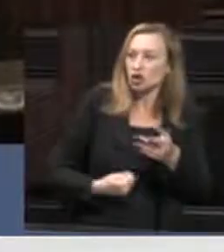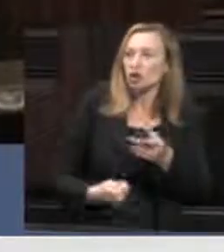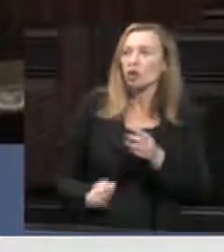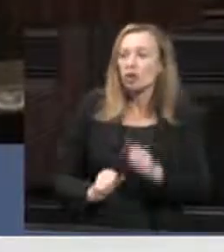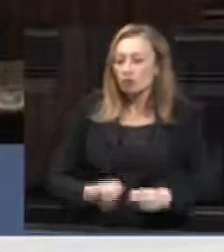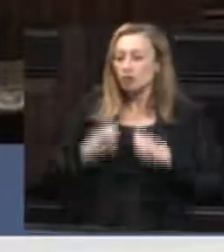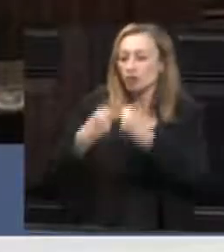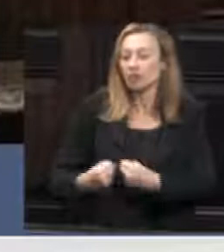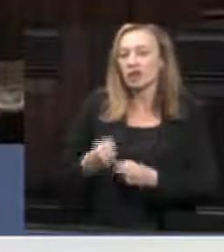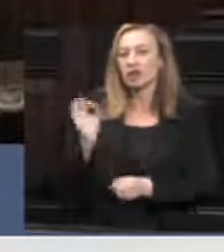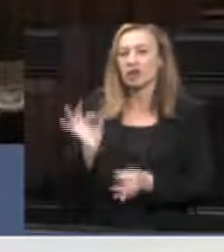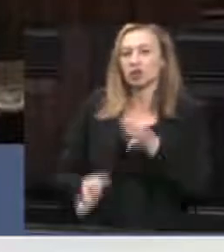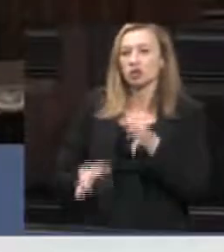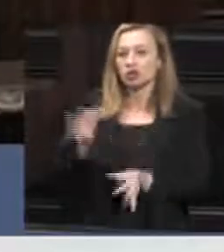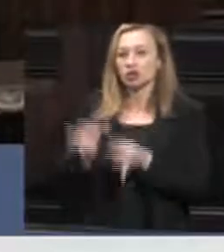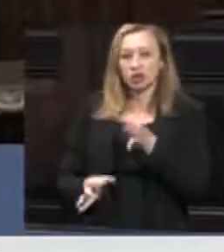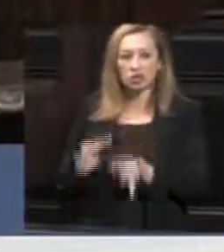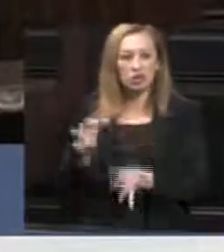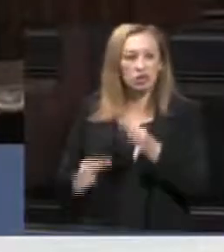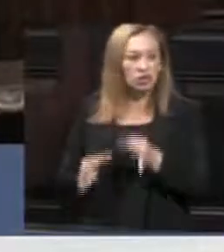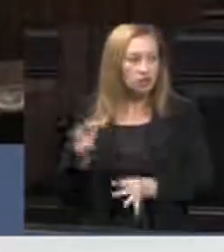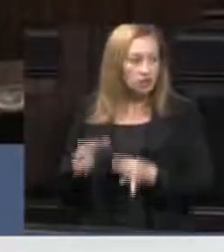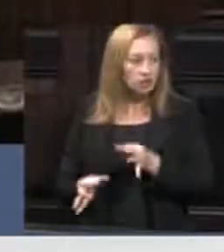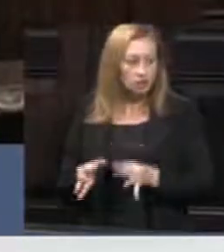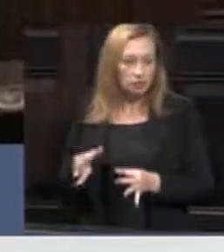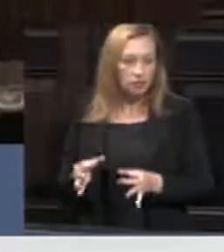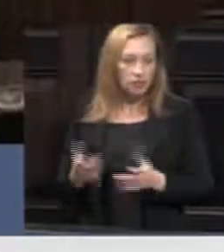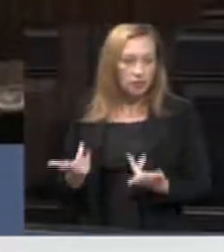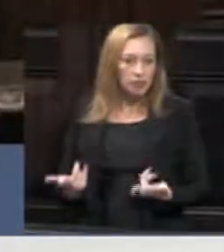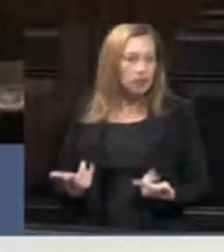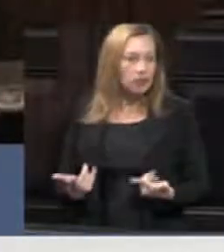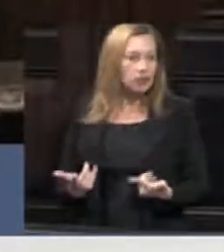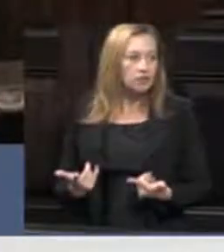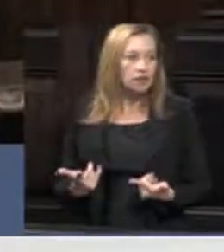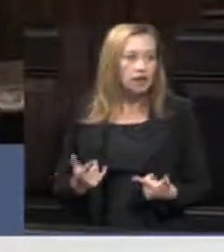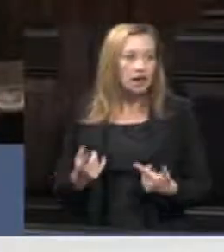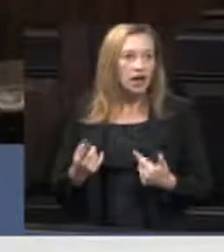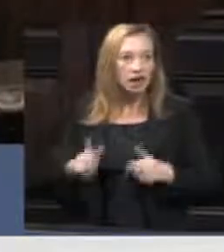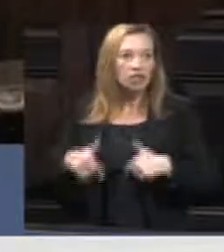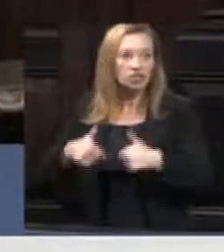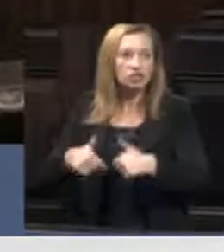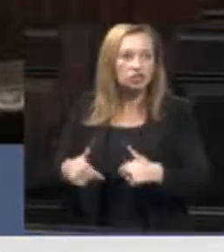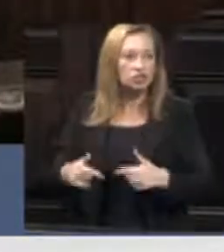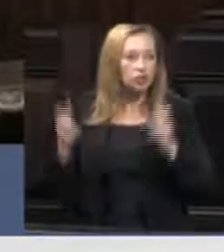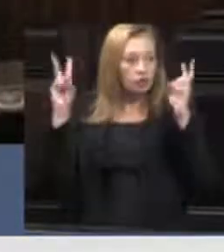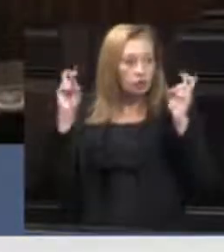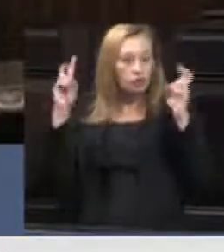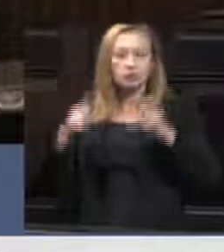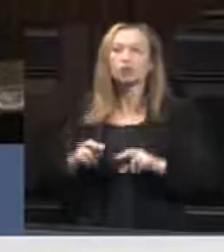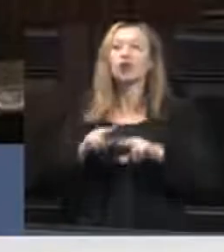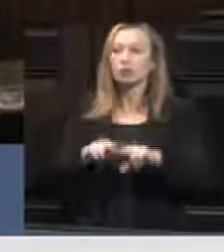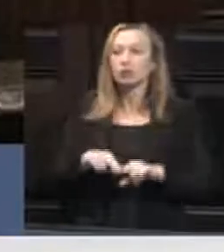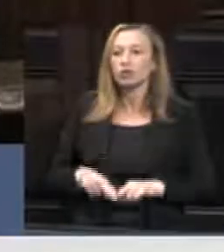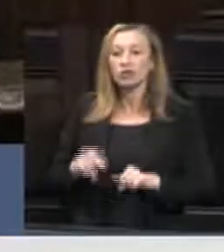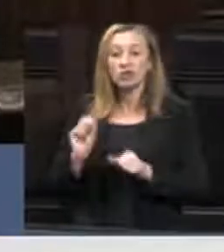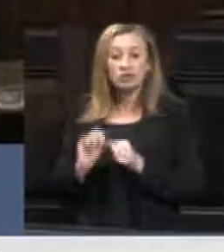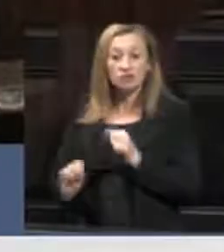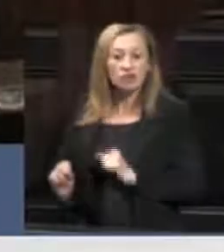Executivo a mandar matéria similar. E foi isso que fez o